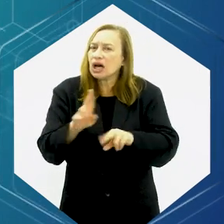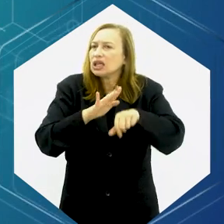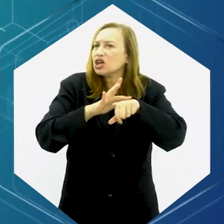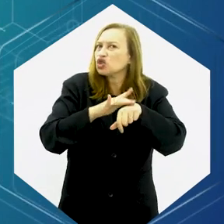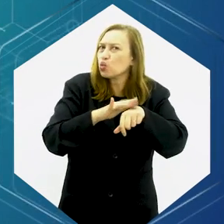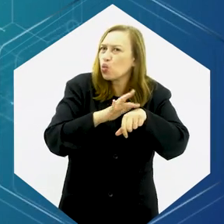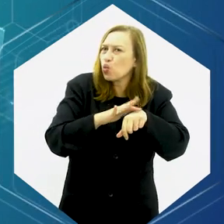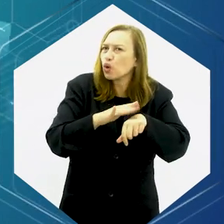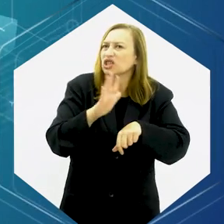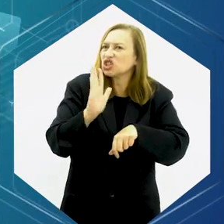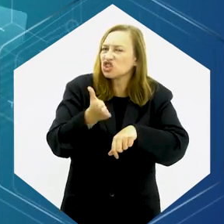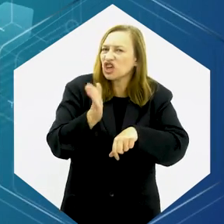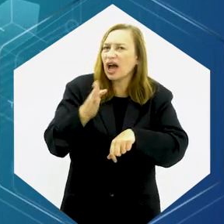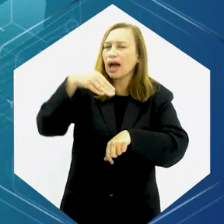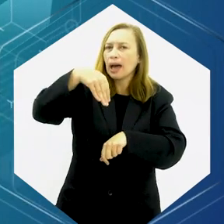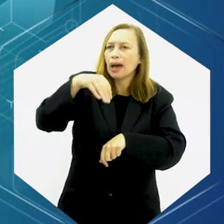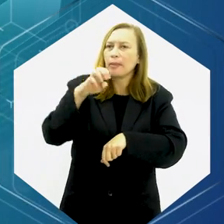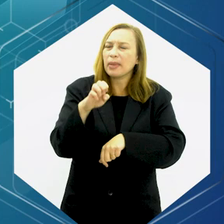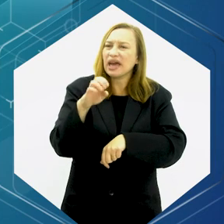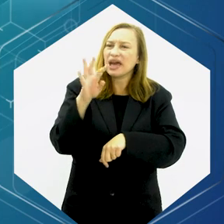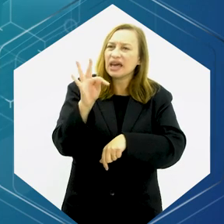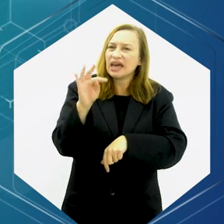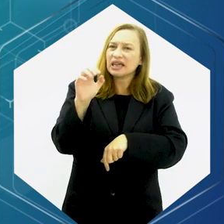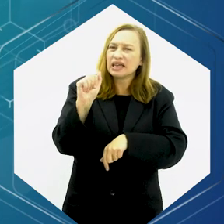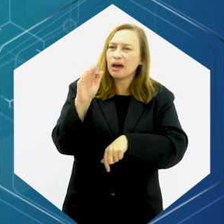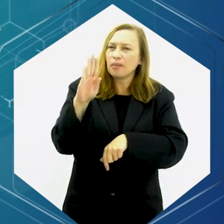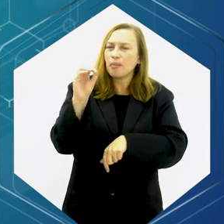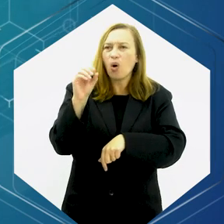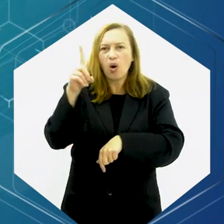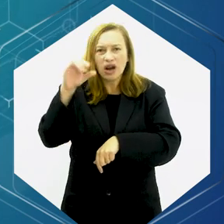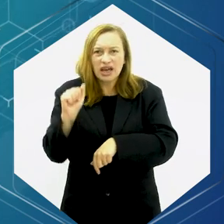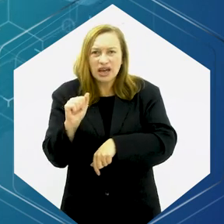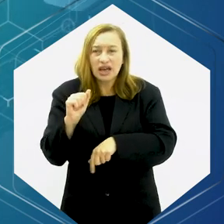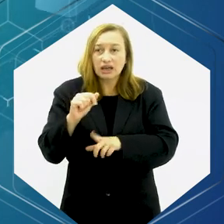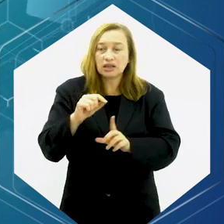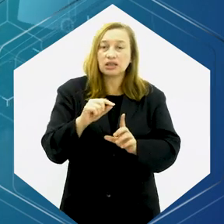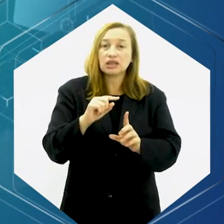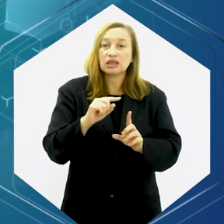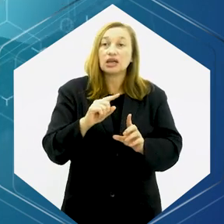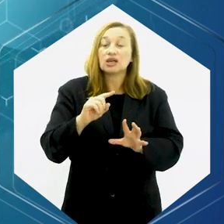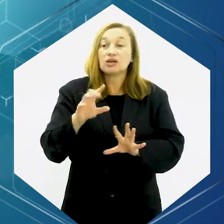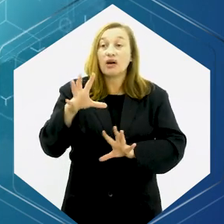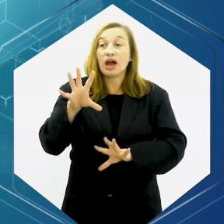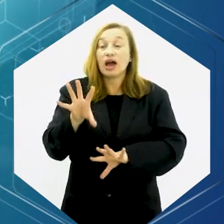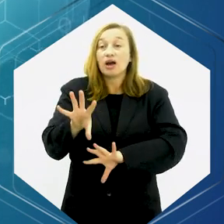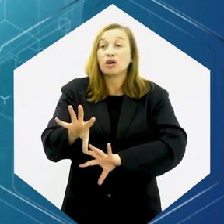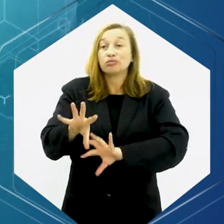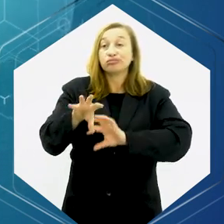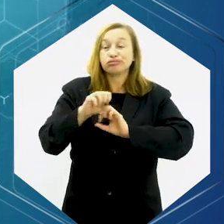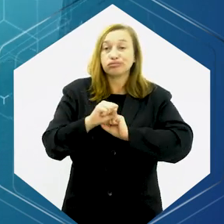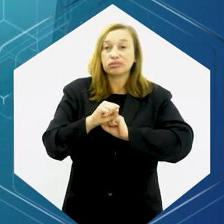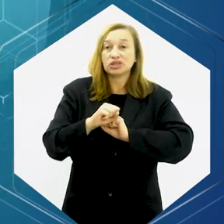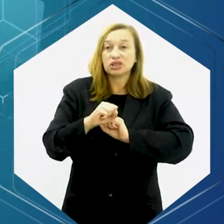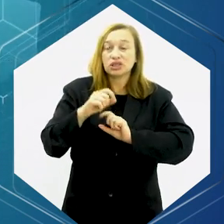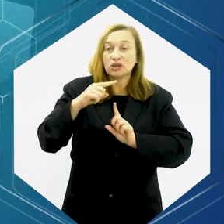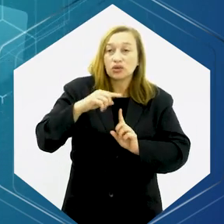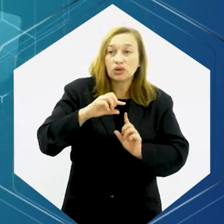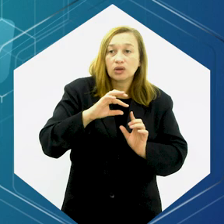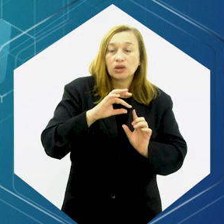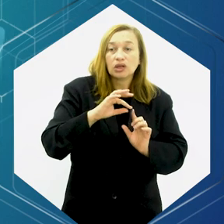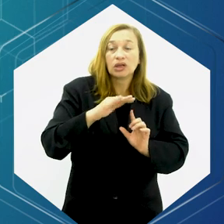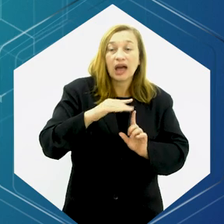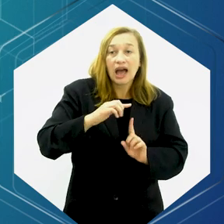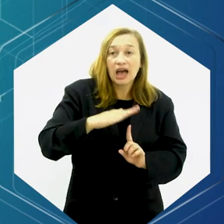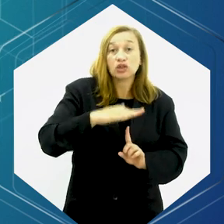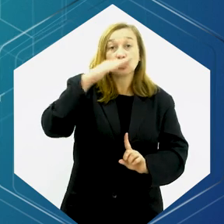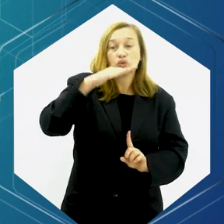eh já futuramente metabólicas né que são adquiridas durante a fase adulta é a diabetes né